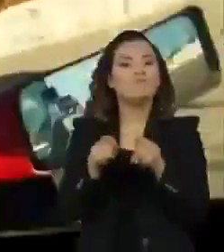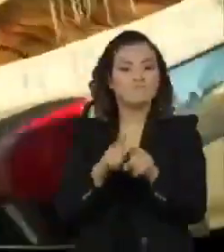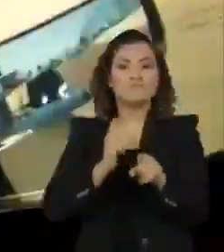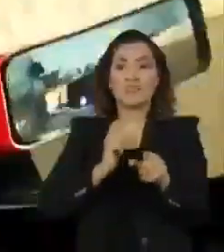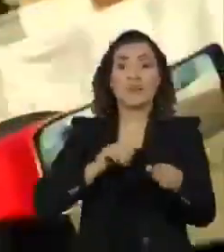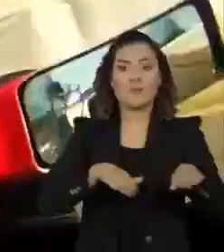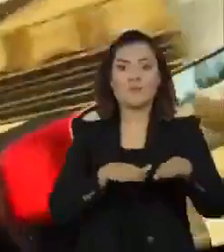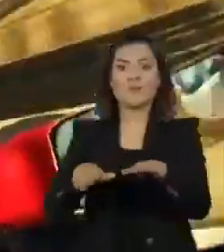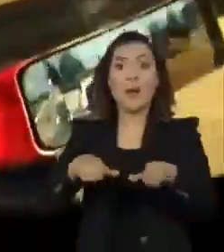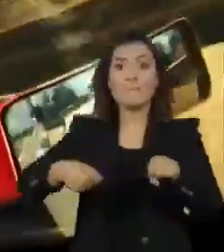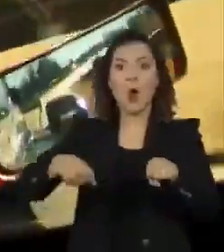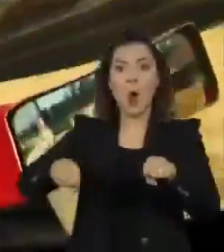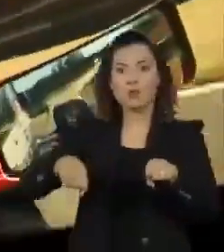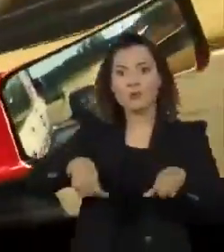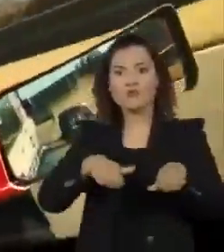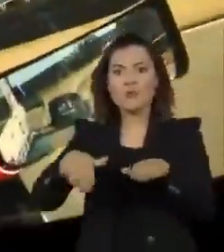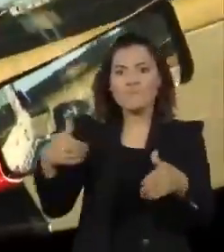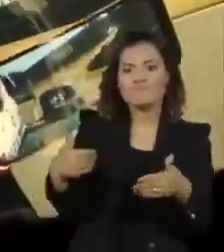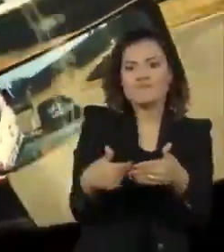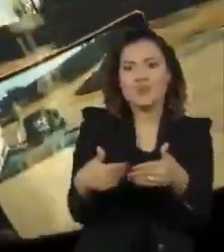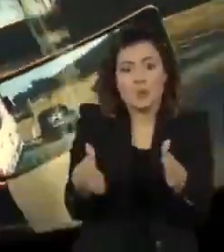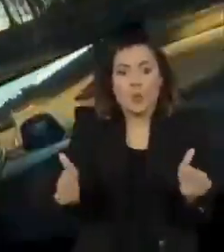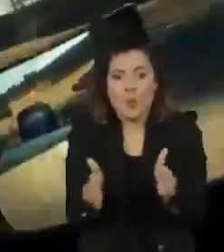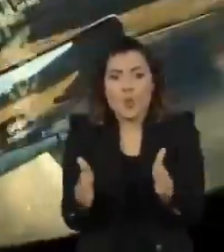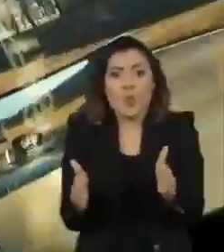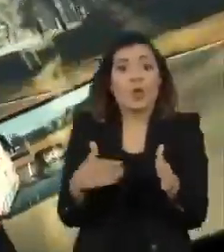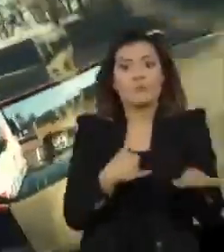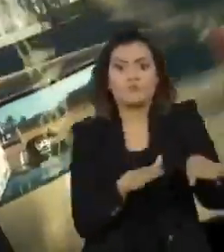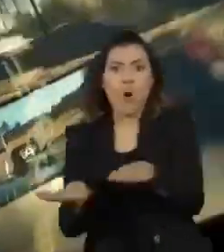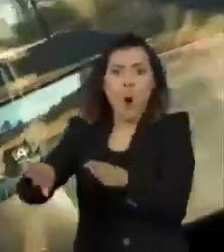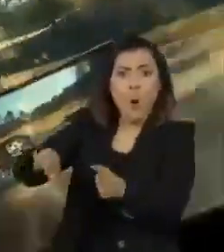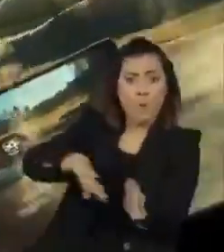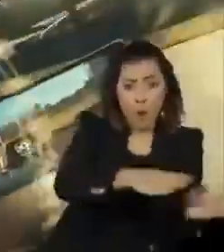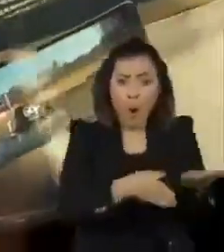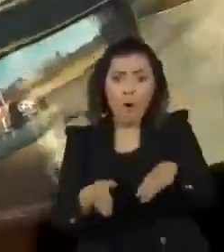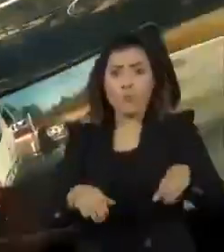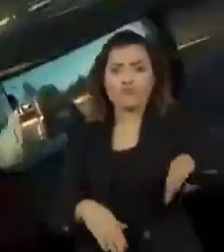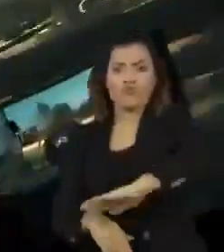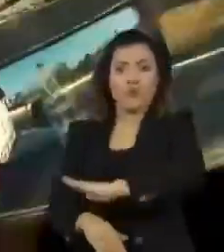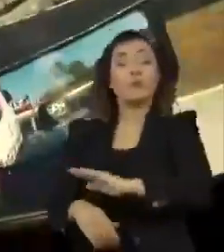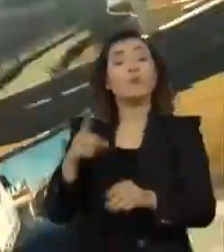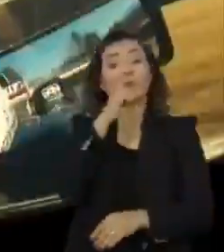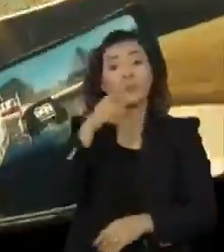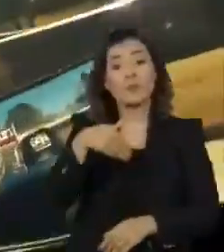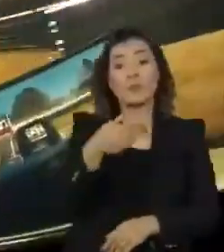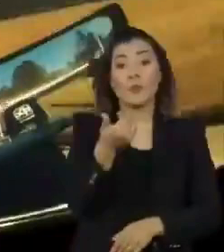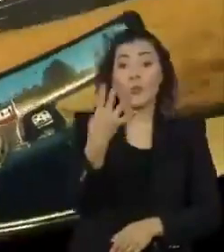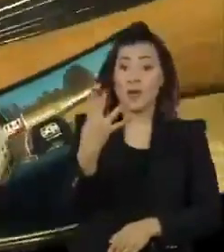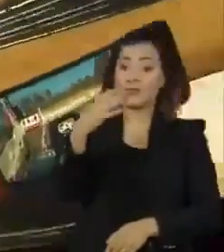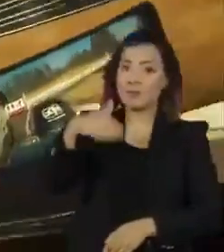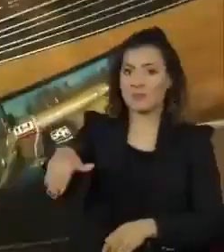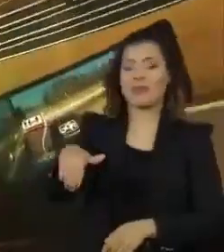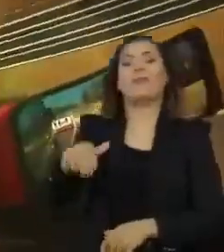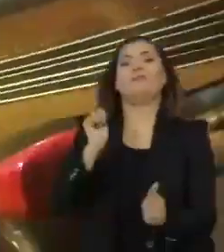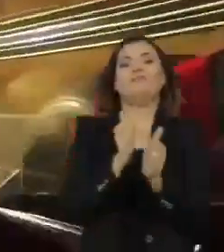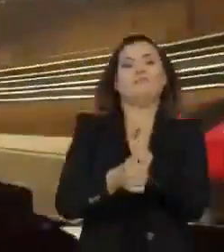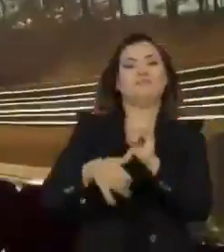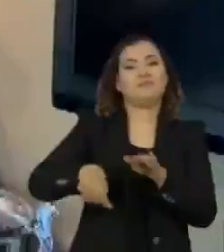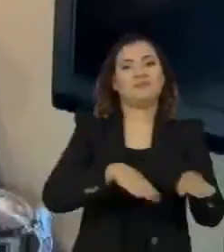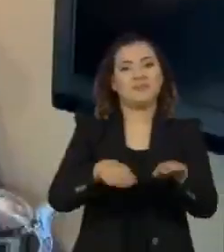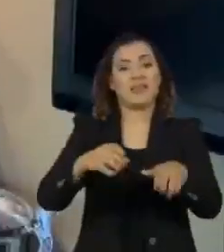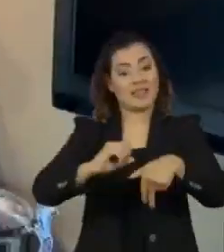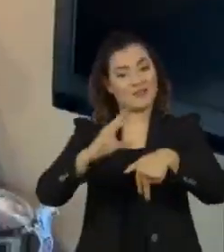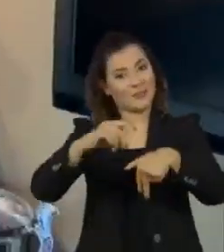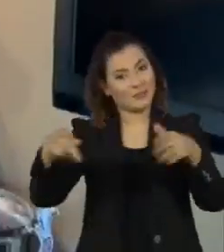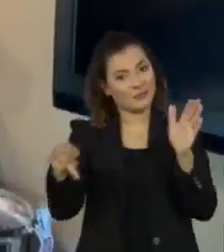projetado para corridas de motos. É curto, estreito e cheio de curvas. Domingo, 4:30 da tarde, Fórmula Indy de Casa